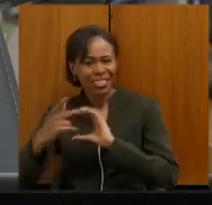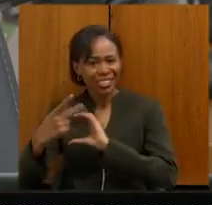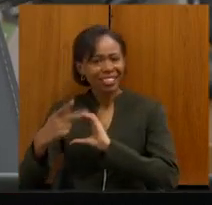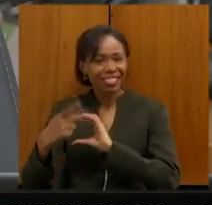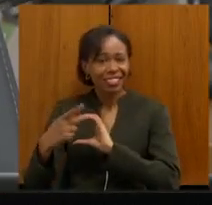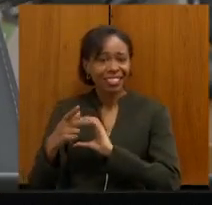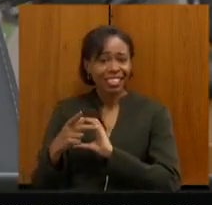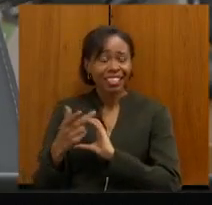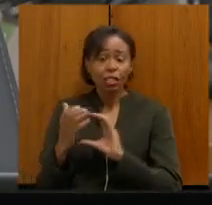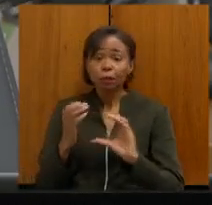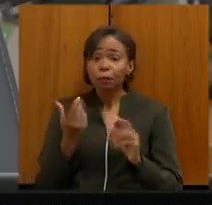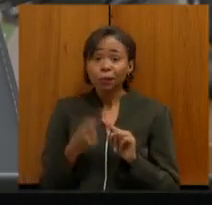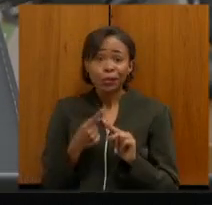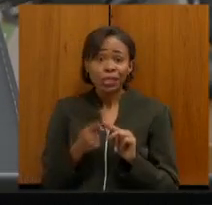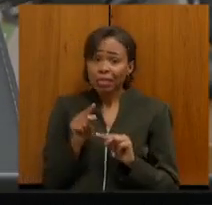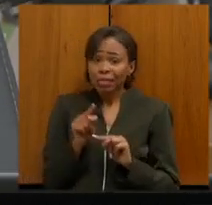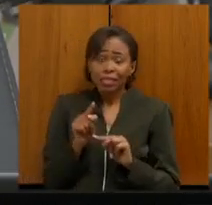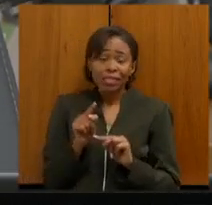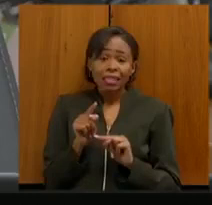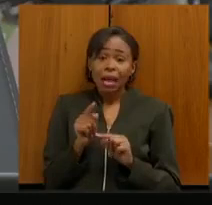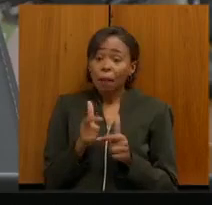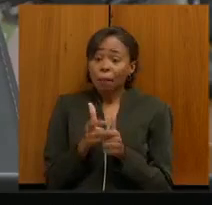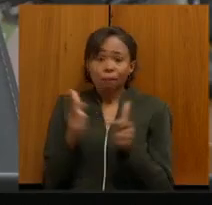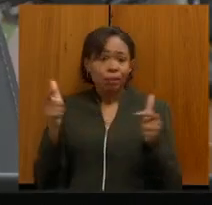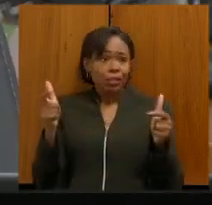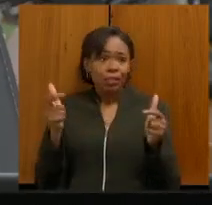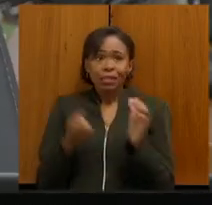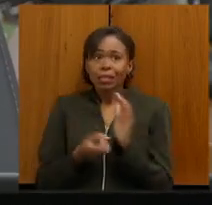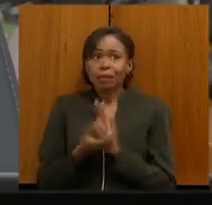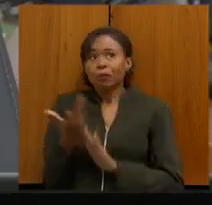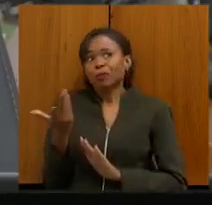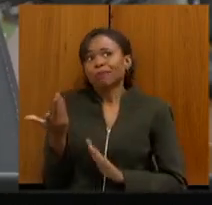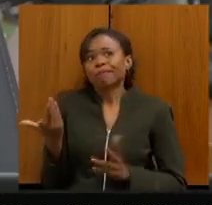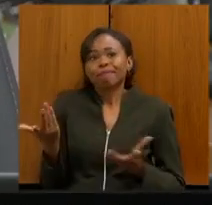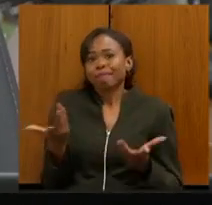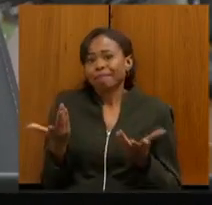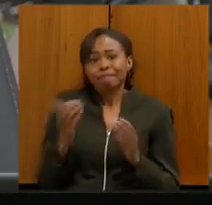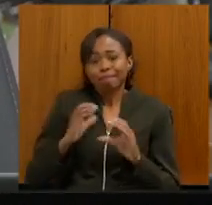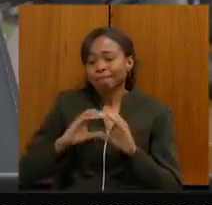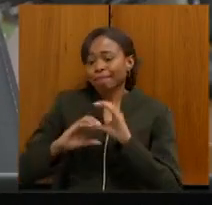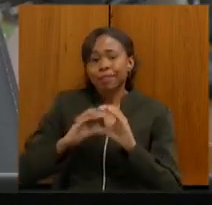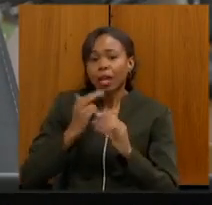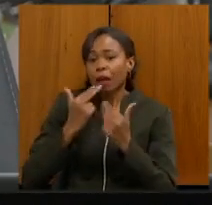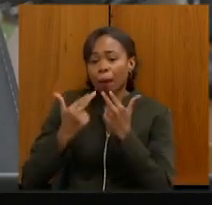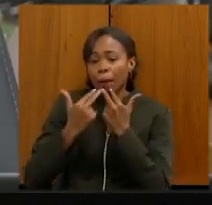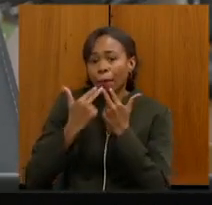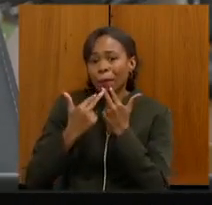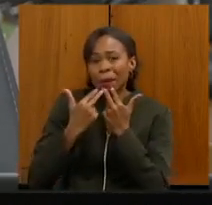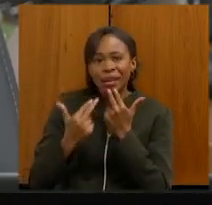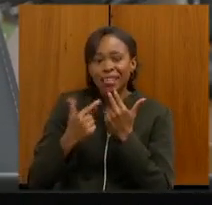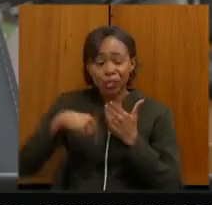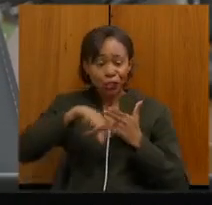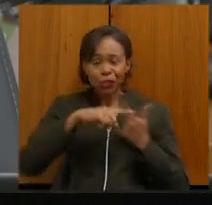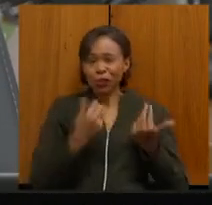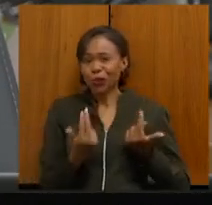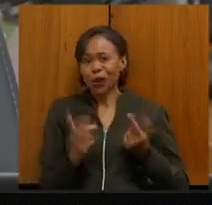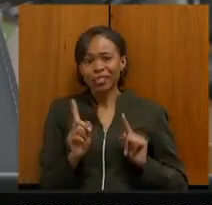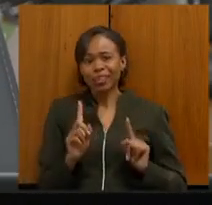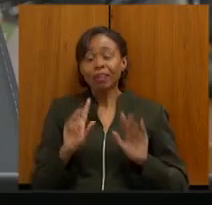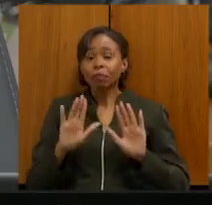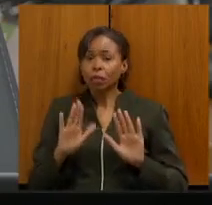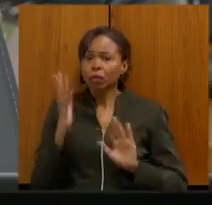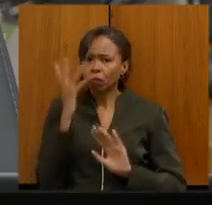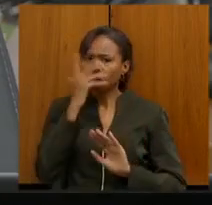eles não se comunicavam muitos deles em no que a gente foi colonizado E aí foi bonito porque a gente